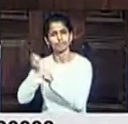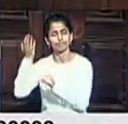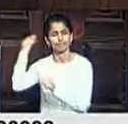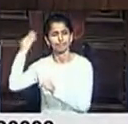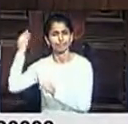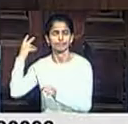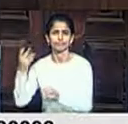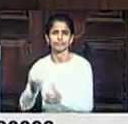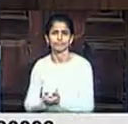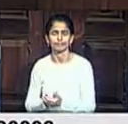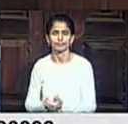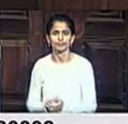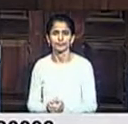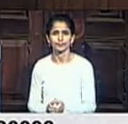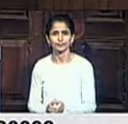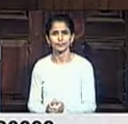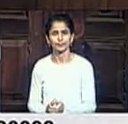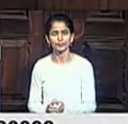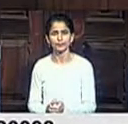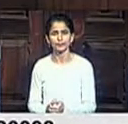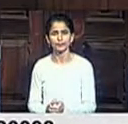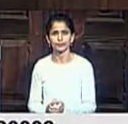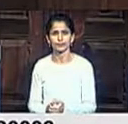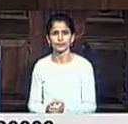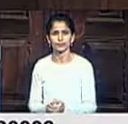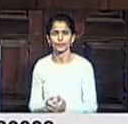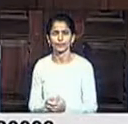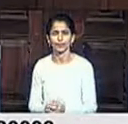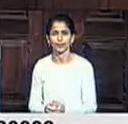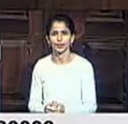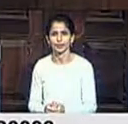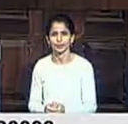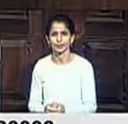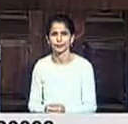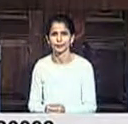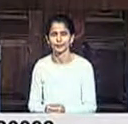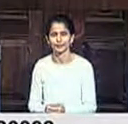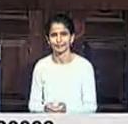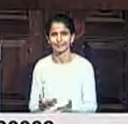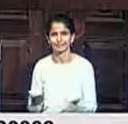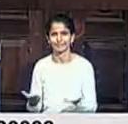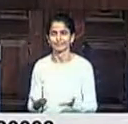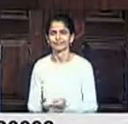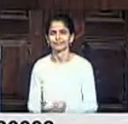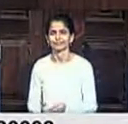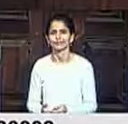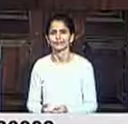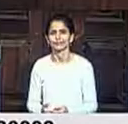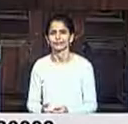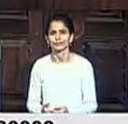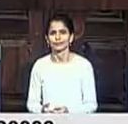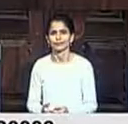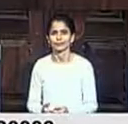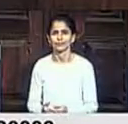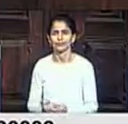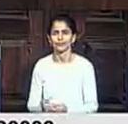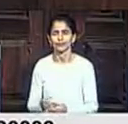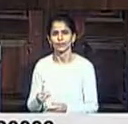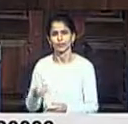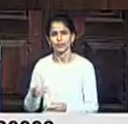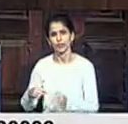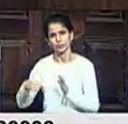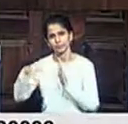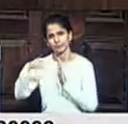anos atrás, deputado Valdec, Vossa Excelência estava fazendo doutorado nessa época, eu fui